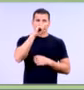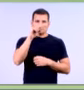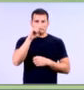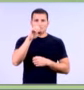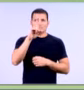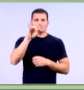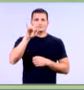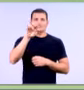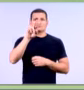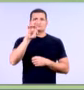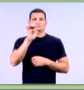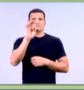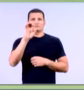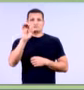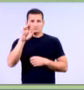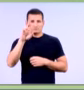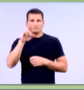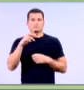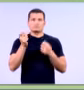E tem a